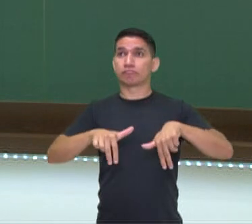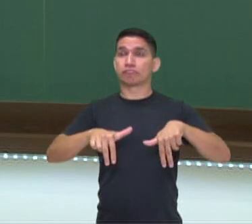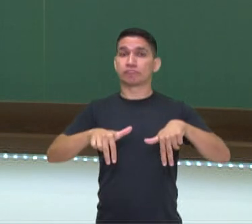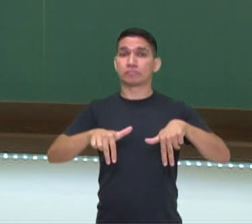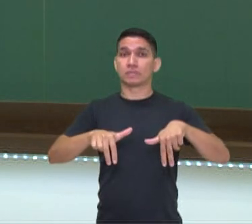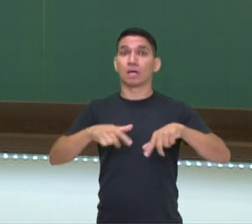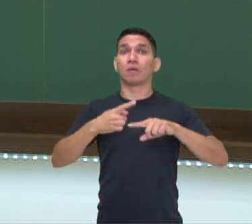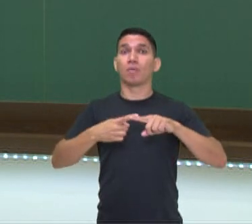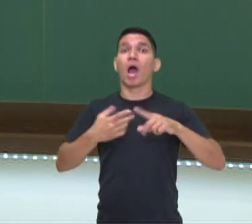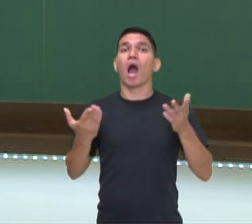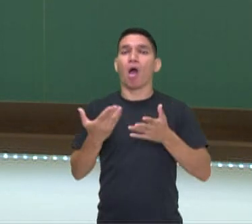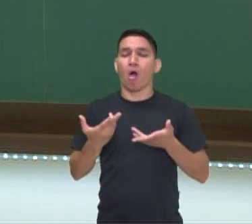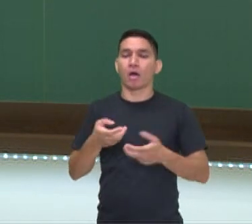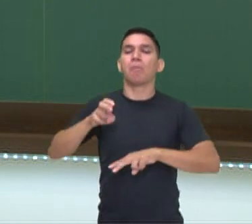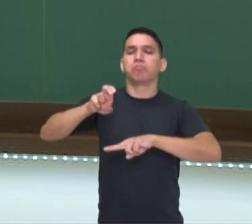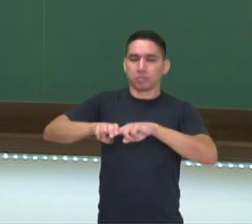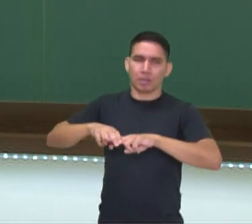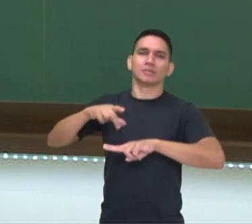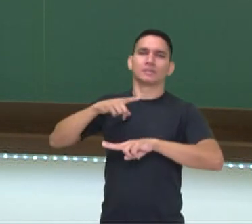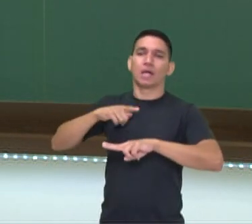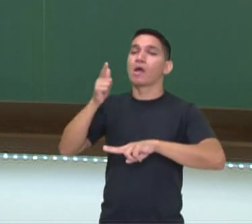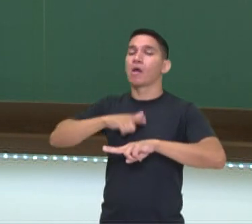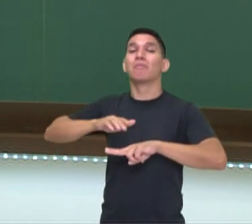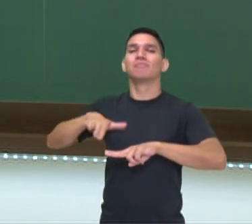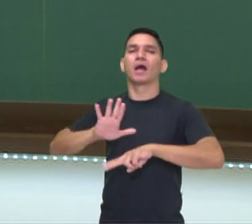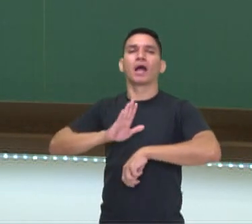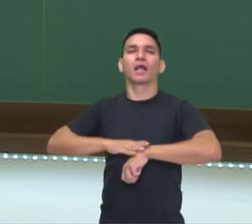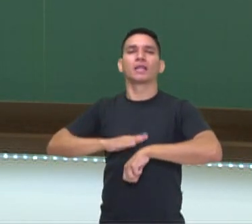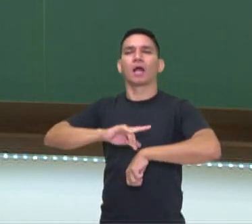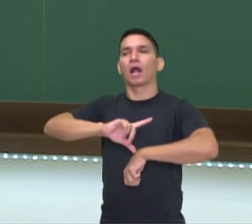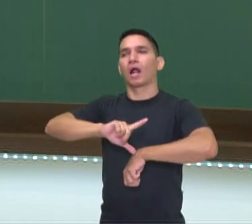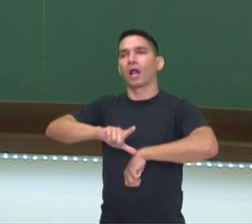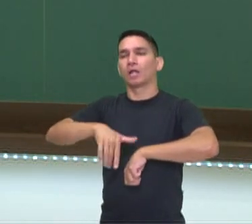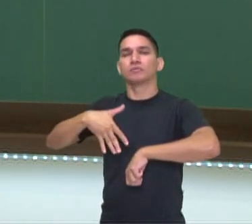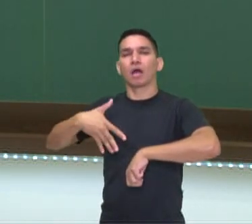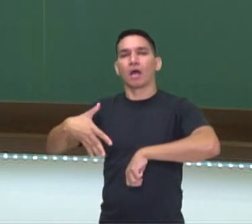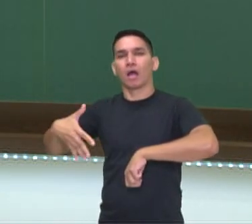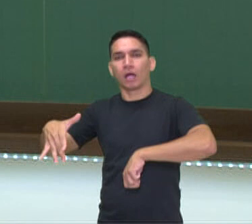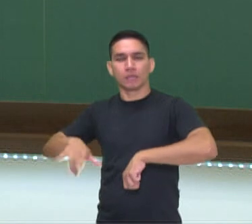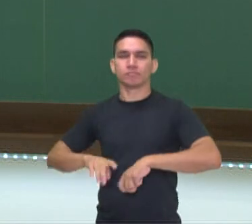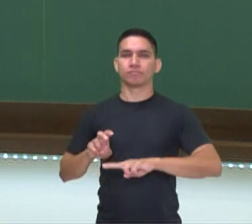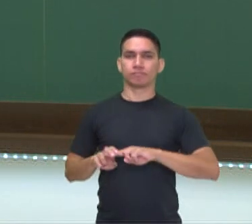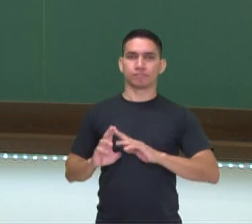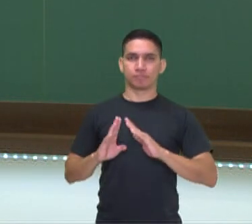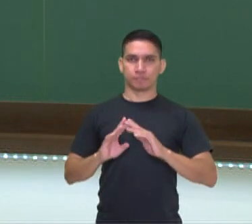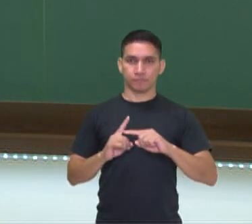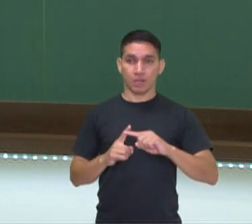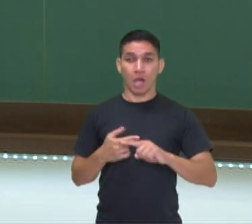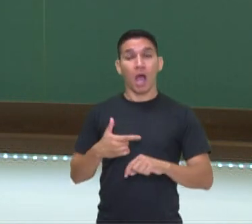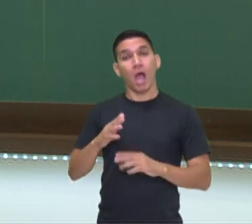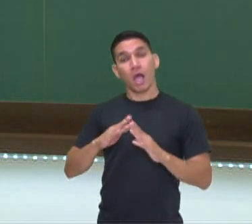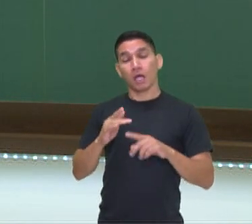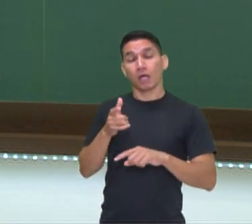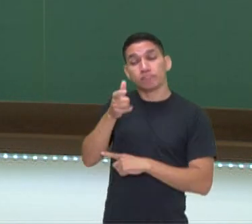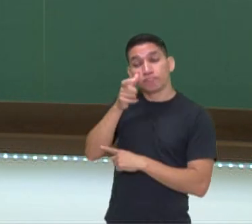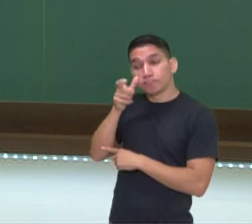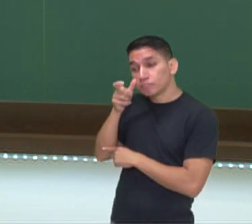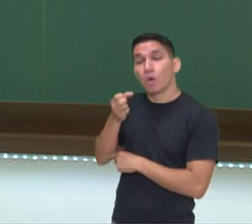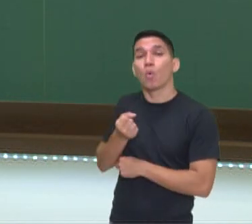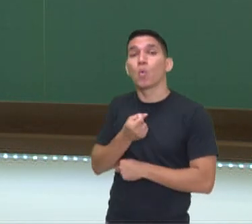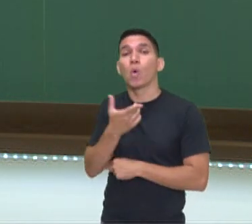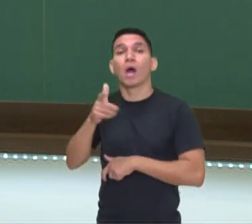fiel passar mais tempo dentro da igreja, né? As igrejas vão ganhar pomposidade,